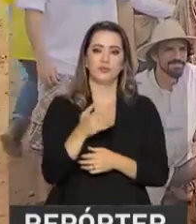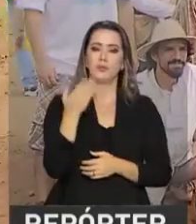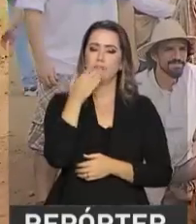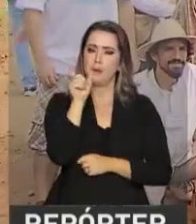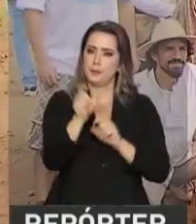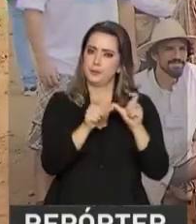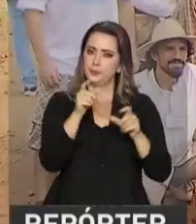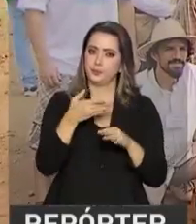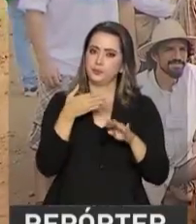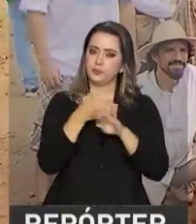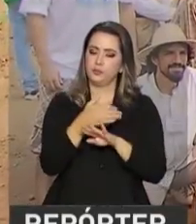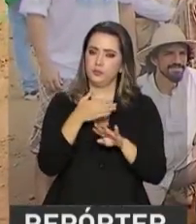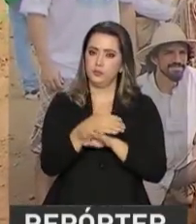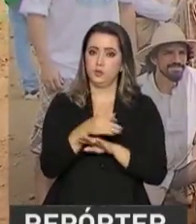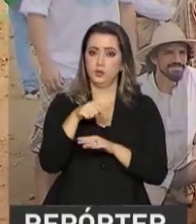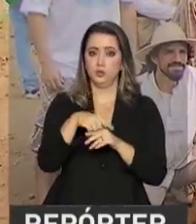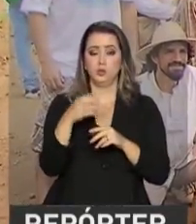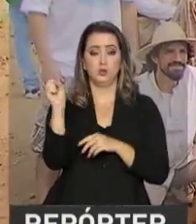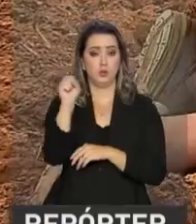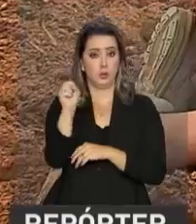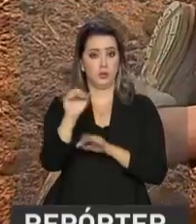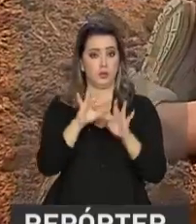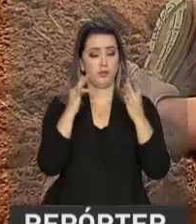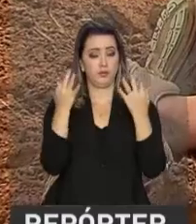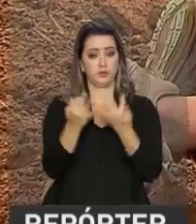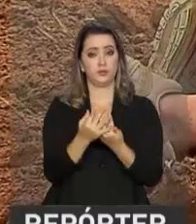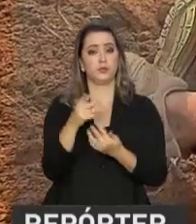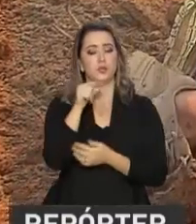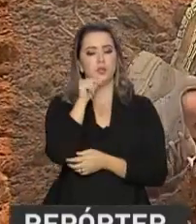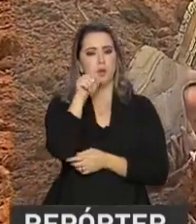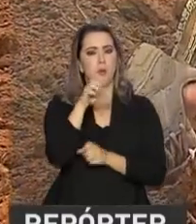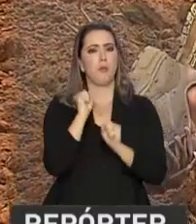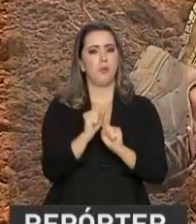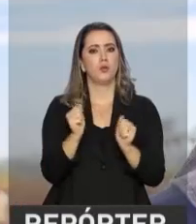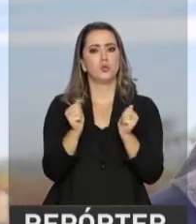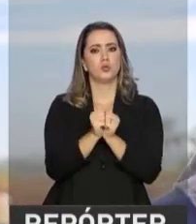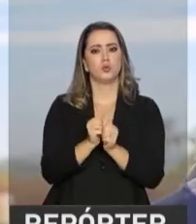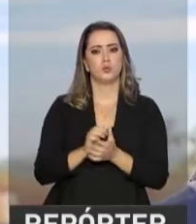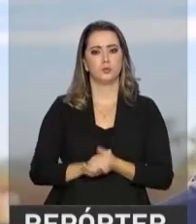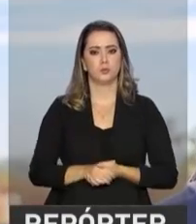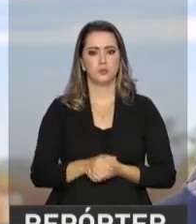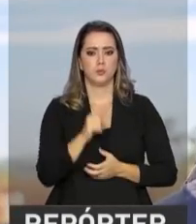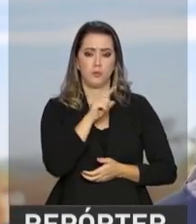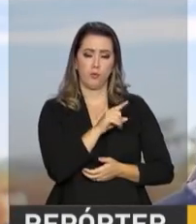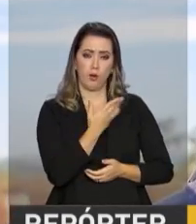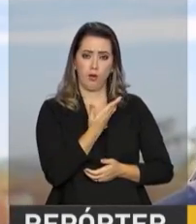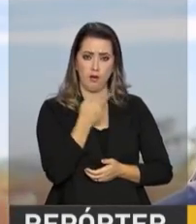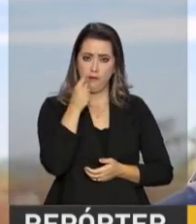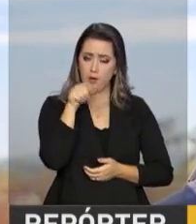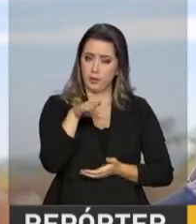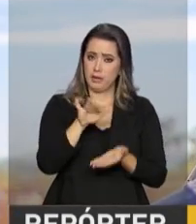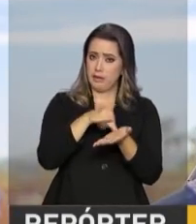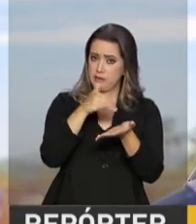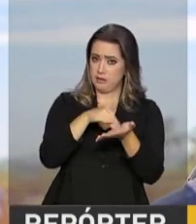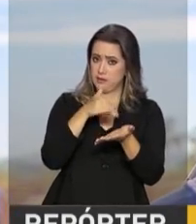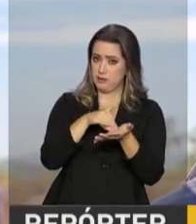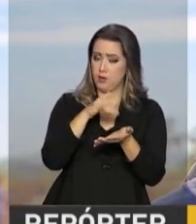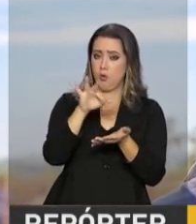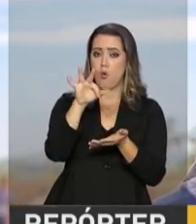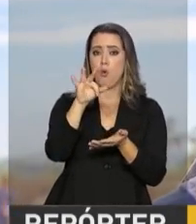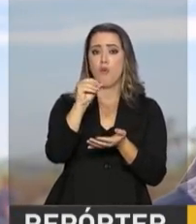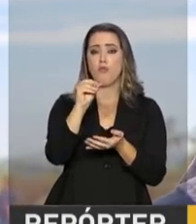água que vai ser realizada em março em brasília também pode ajudar em uma ação como essa durante a inscrição para o fórum mundial da água as pessoas têm a oportunidade